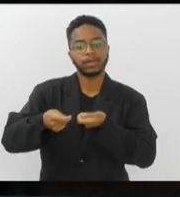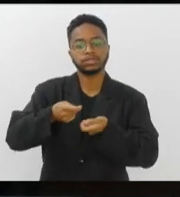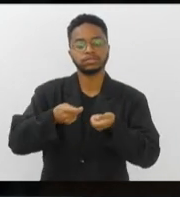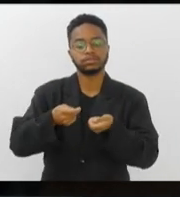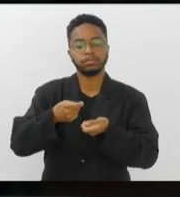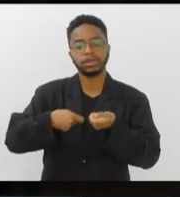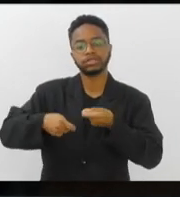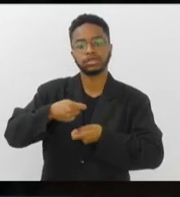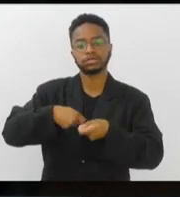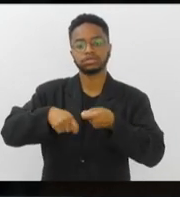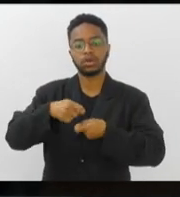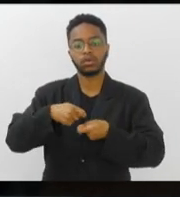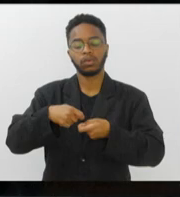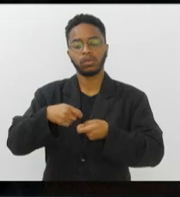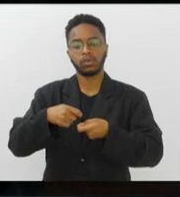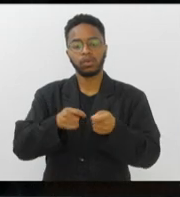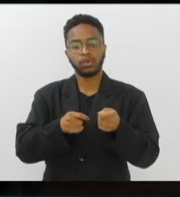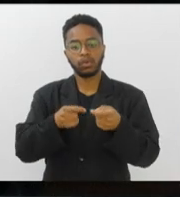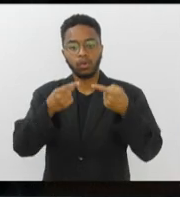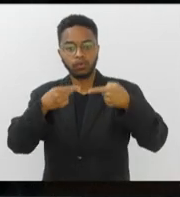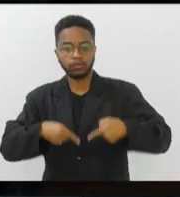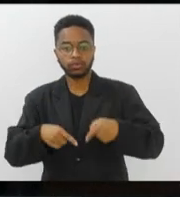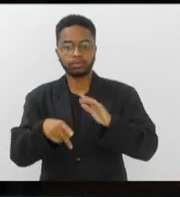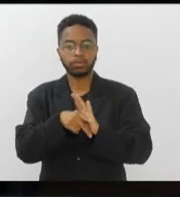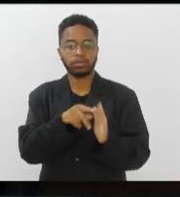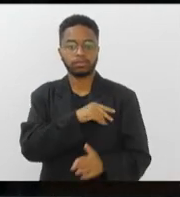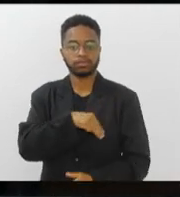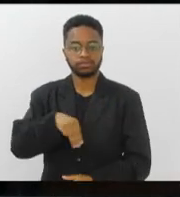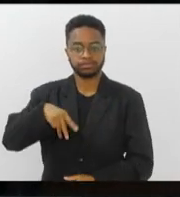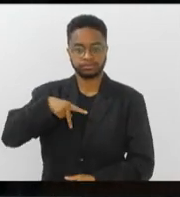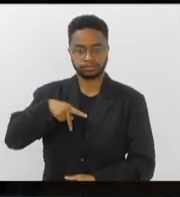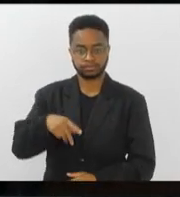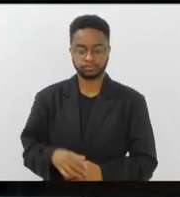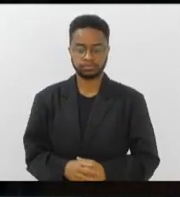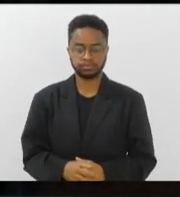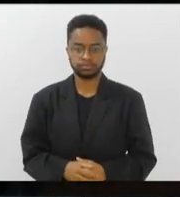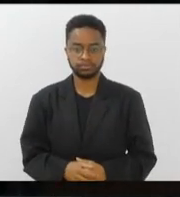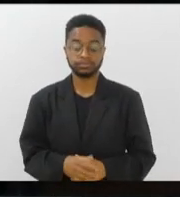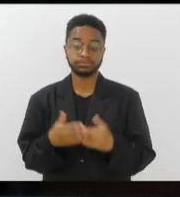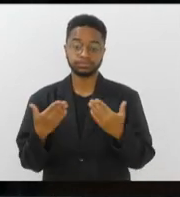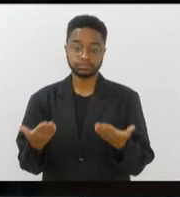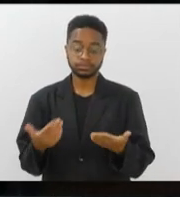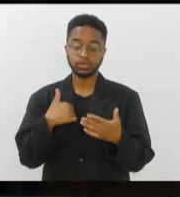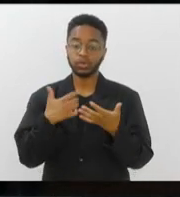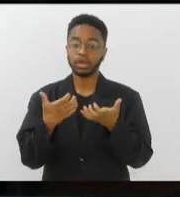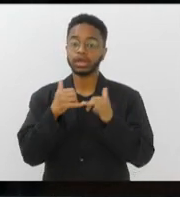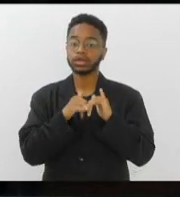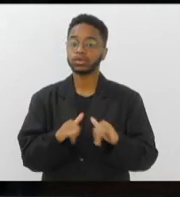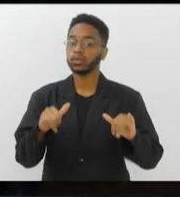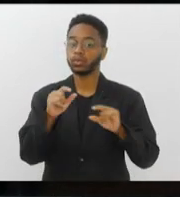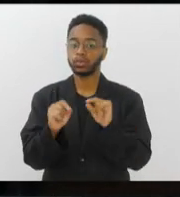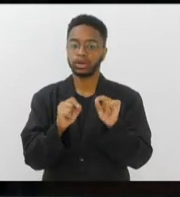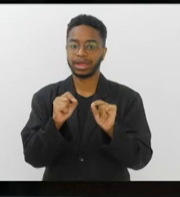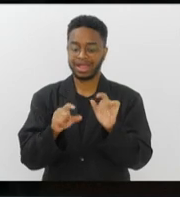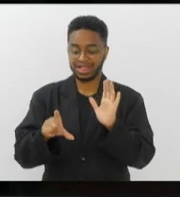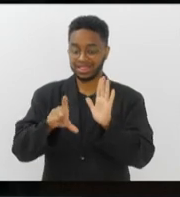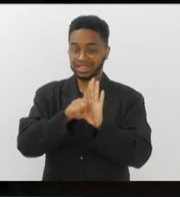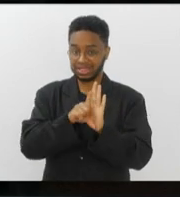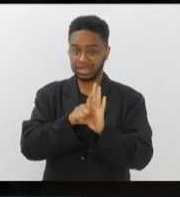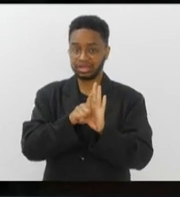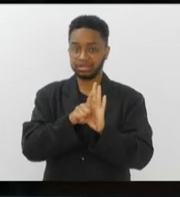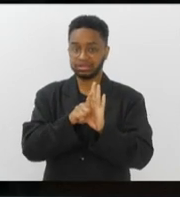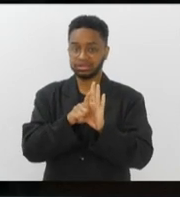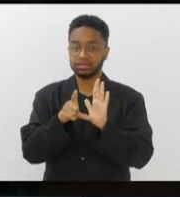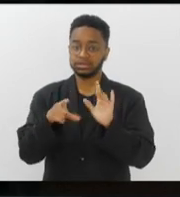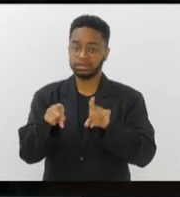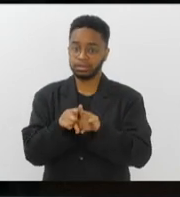Conflitos do Ministério Público. Então, eu estou querendo dizer o seguinte, esta lei foi intensa, este